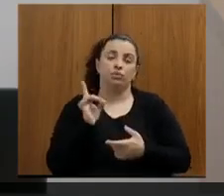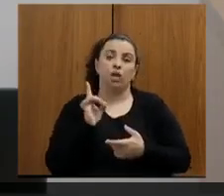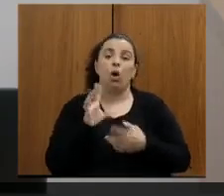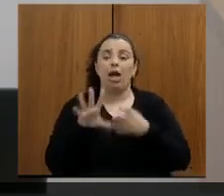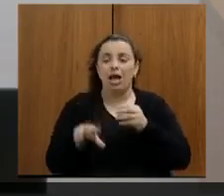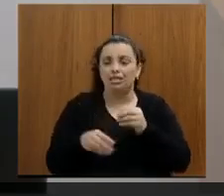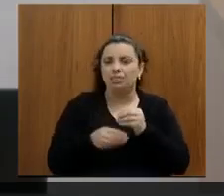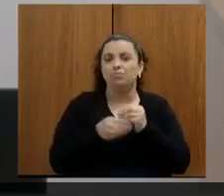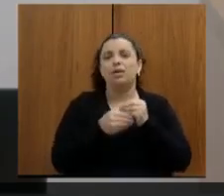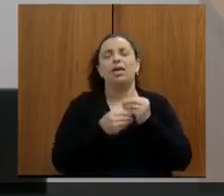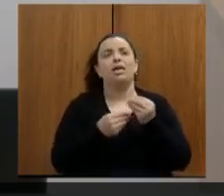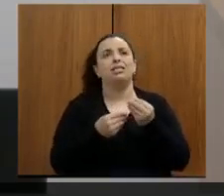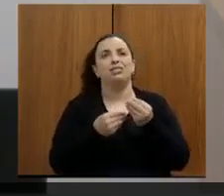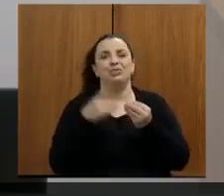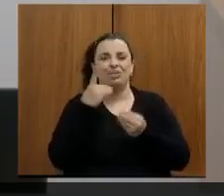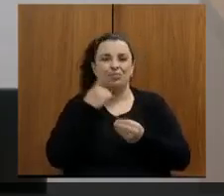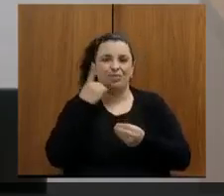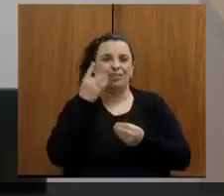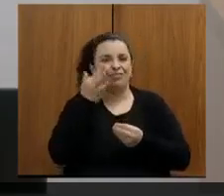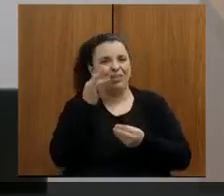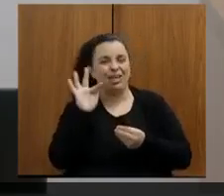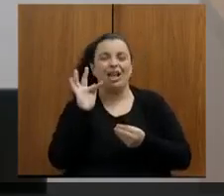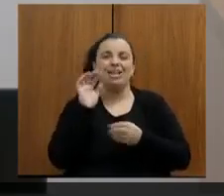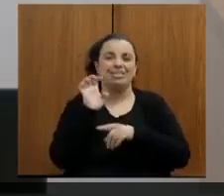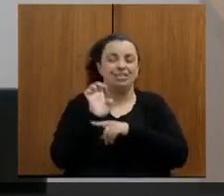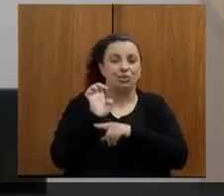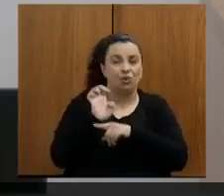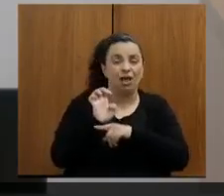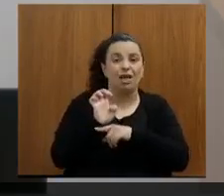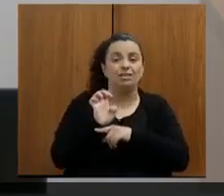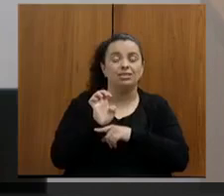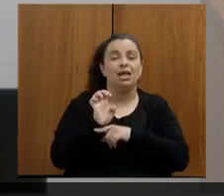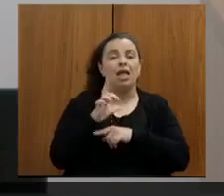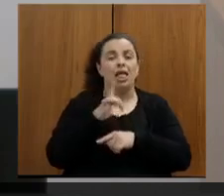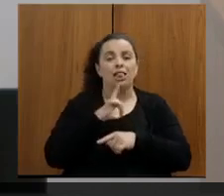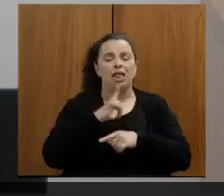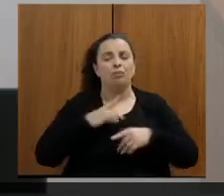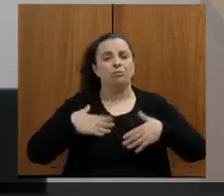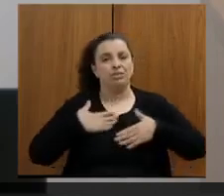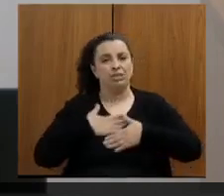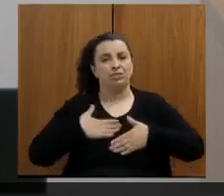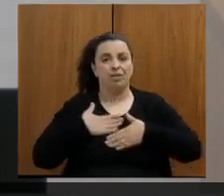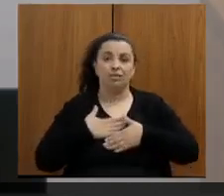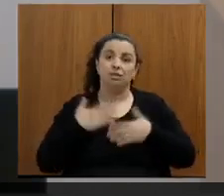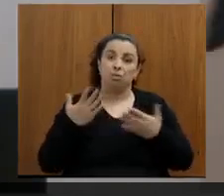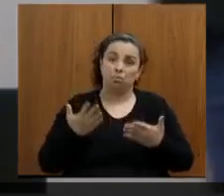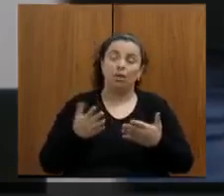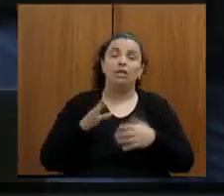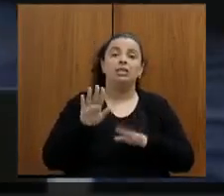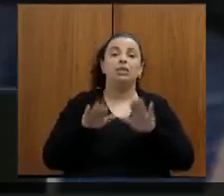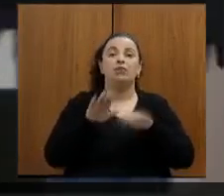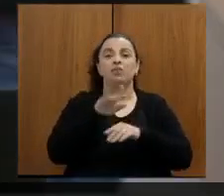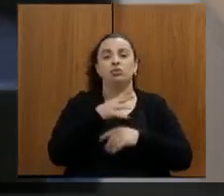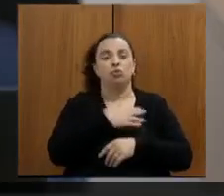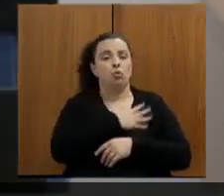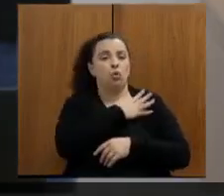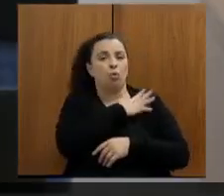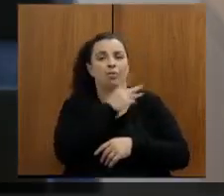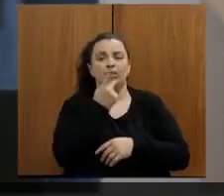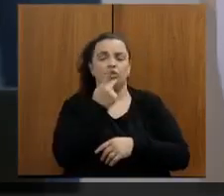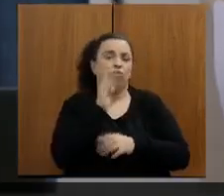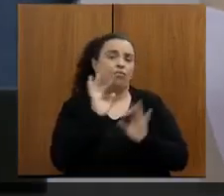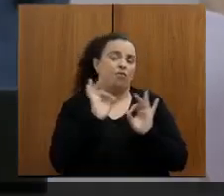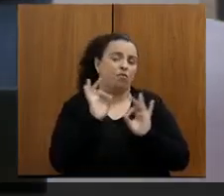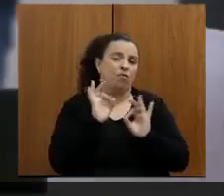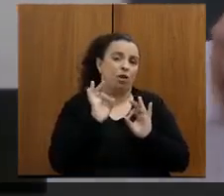estaduais e federais tenho a grata satisfação Talvez o comandante não quis é falar